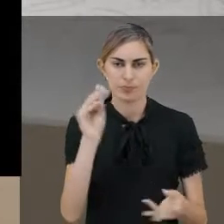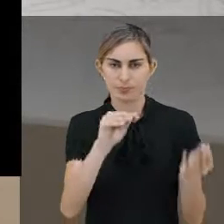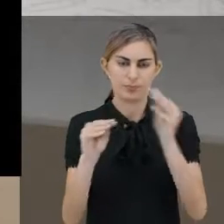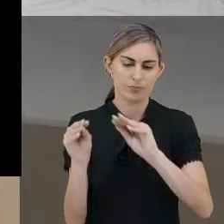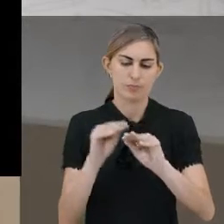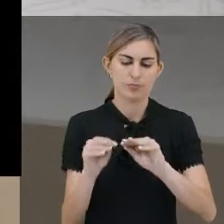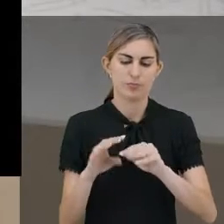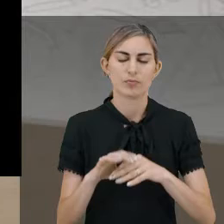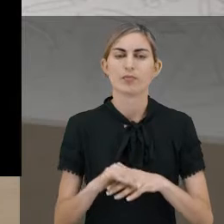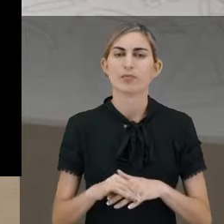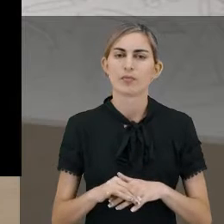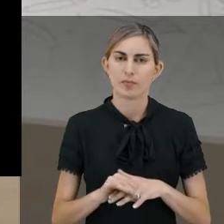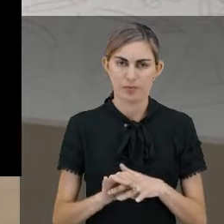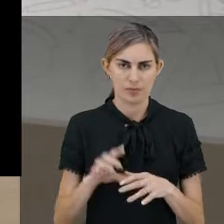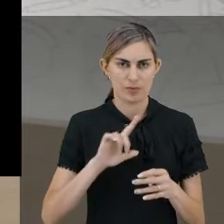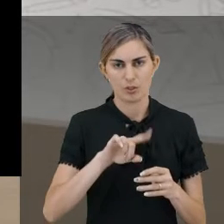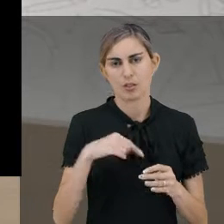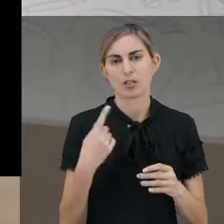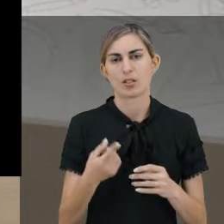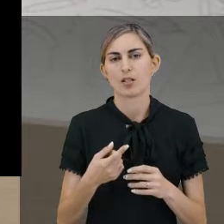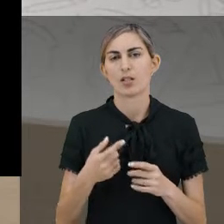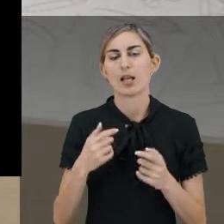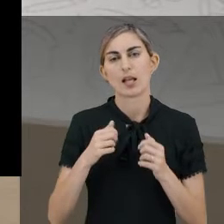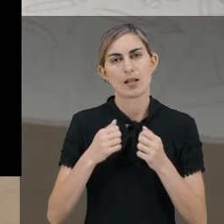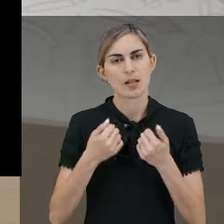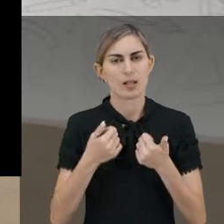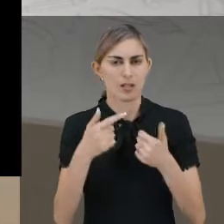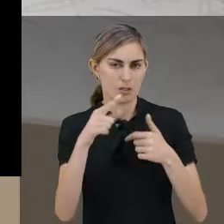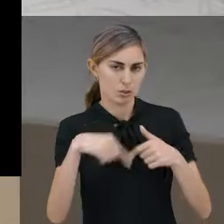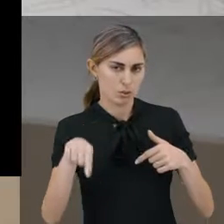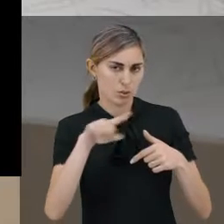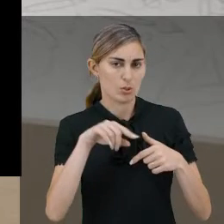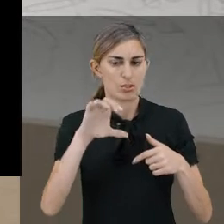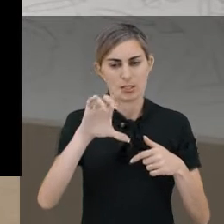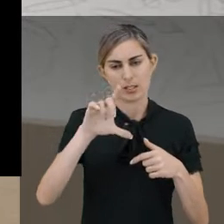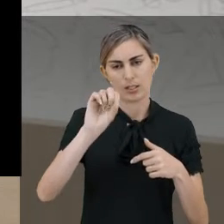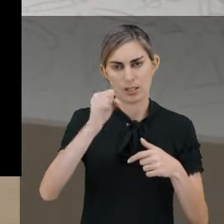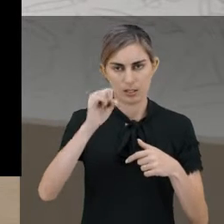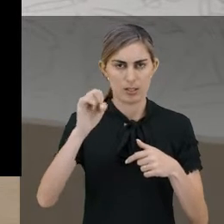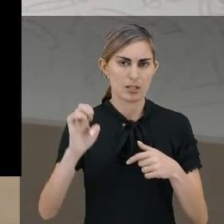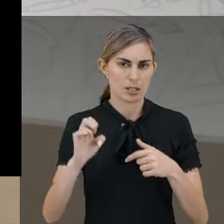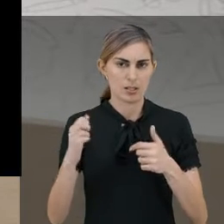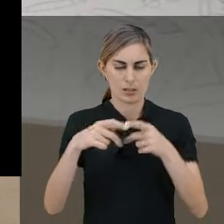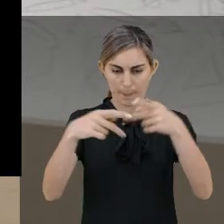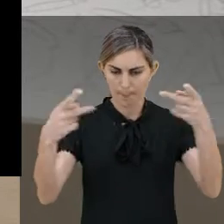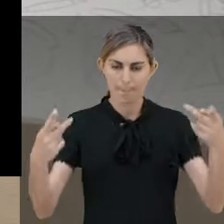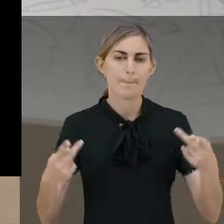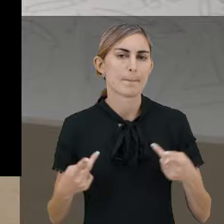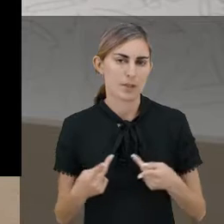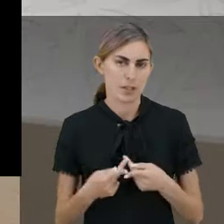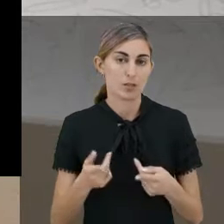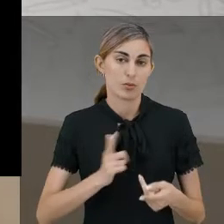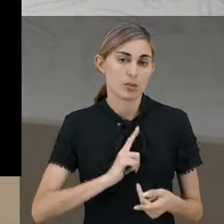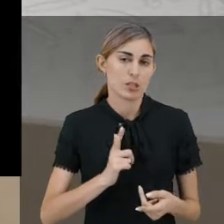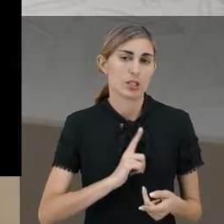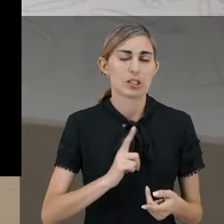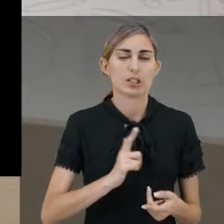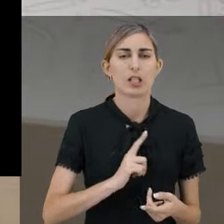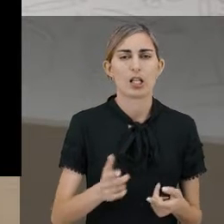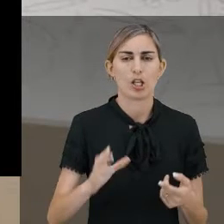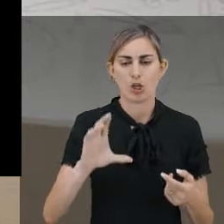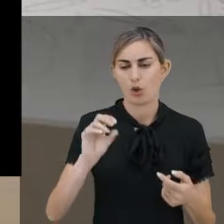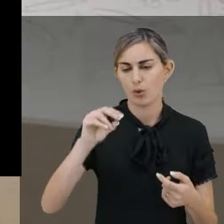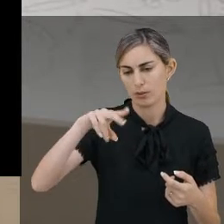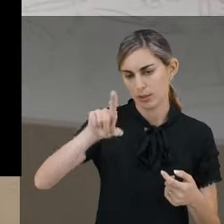irá implementar a nossa interface. Assim, na nossa classe repositório pratos, nós temos um